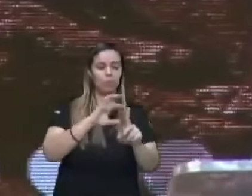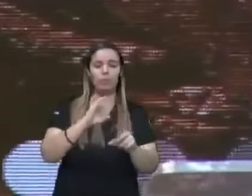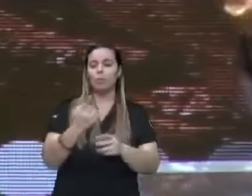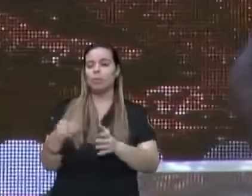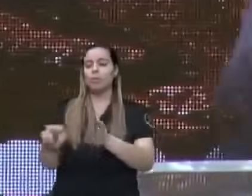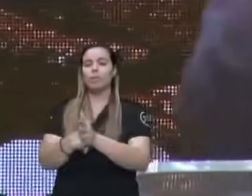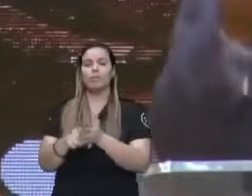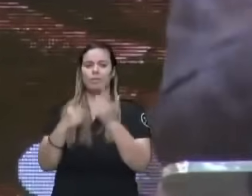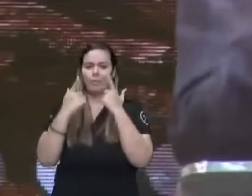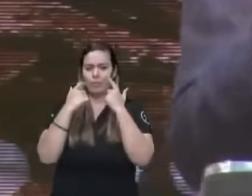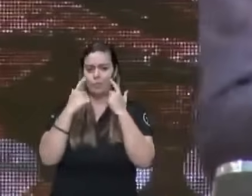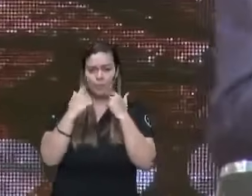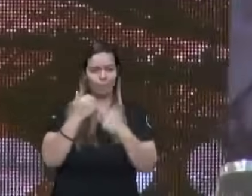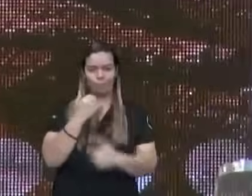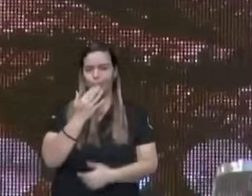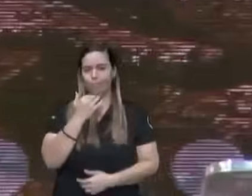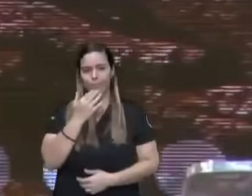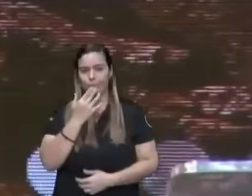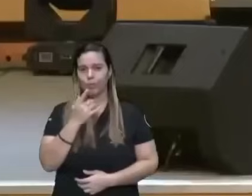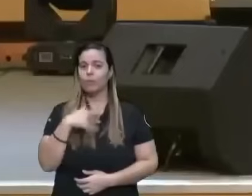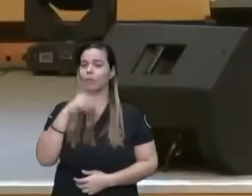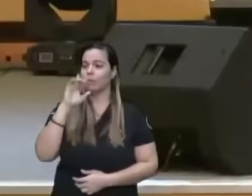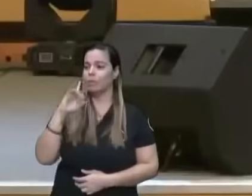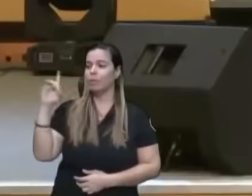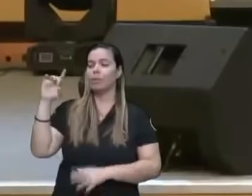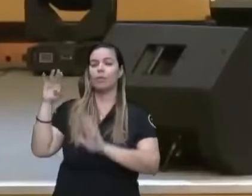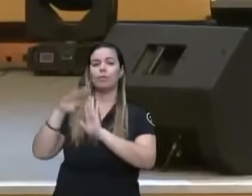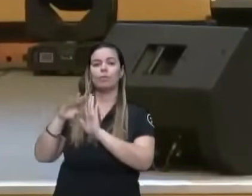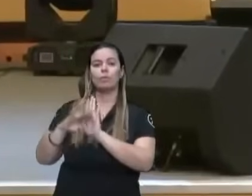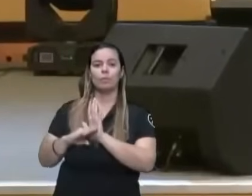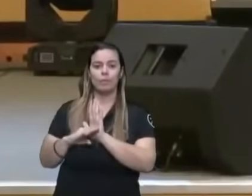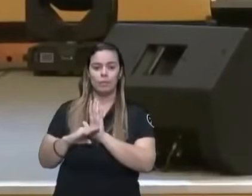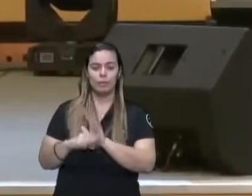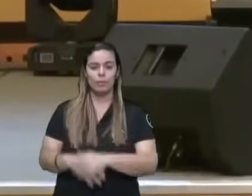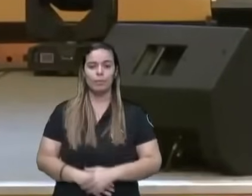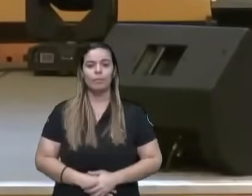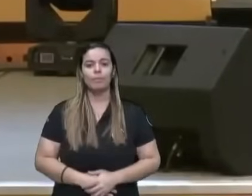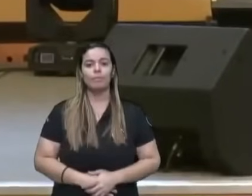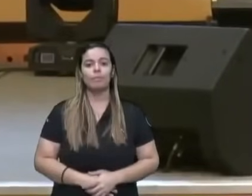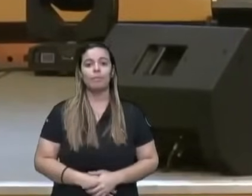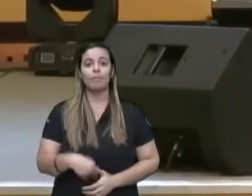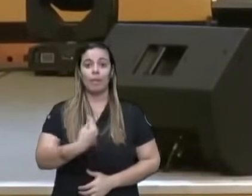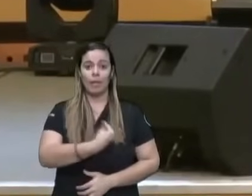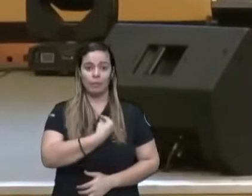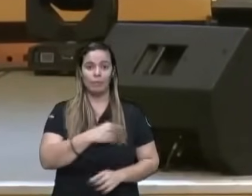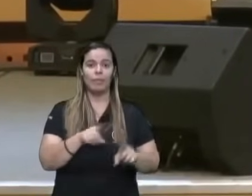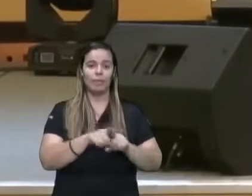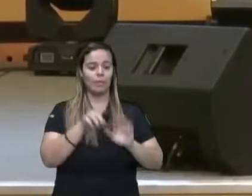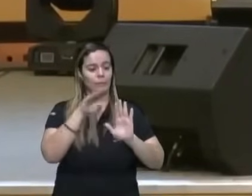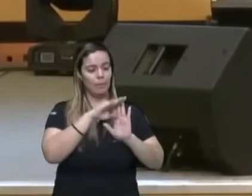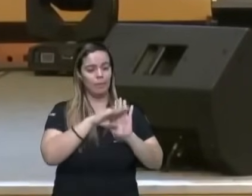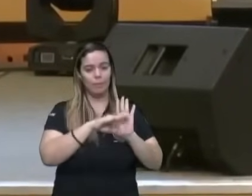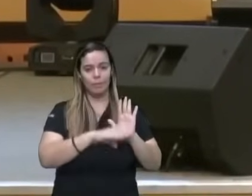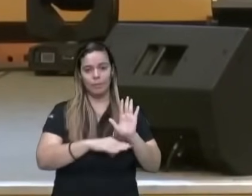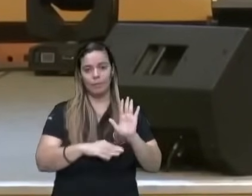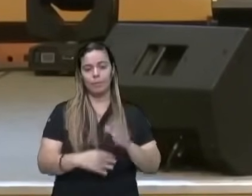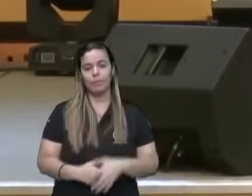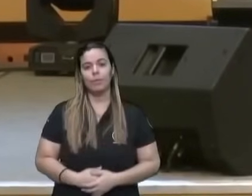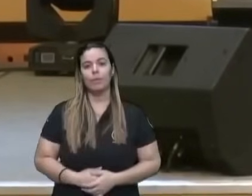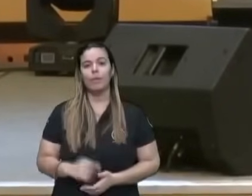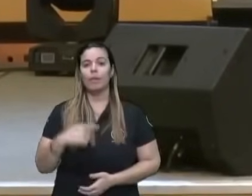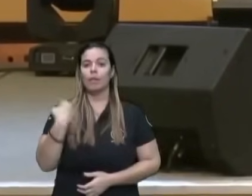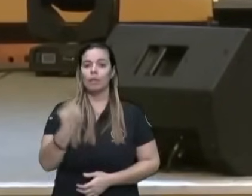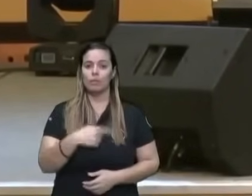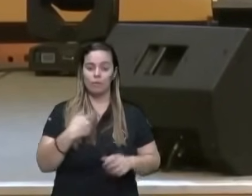porque isso, Deus trabalha com isso. Né? A vida também trabalha com isso. As